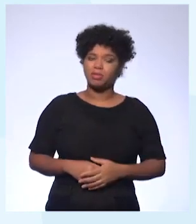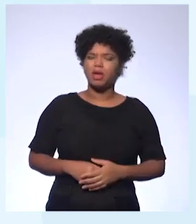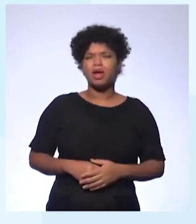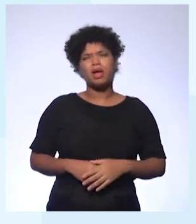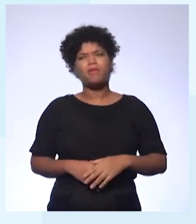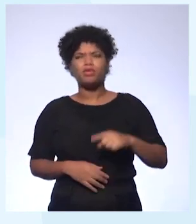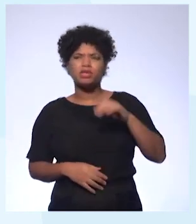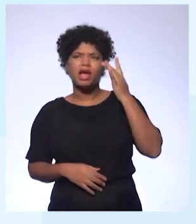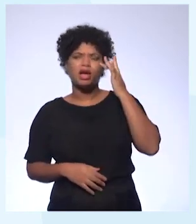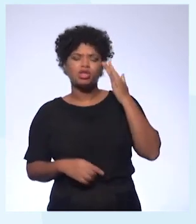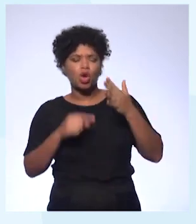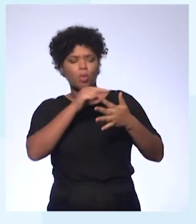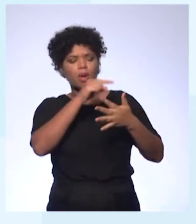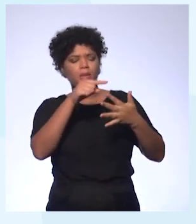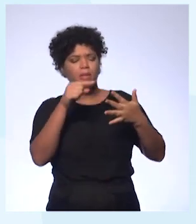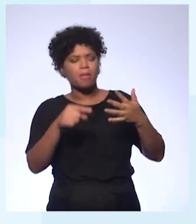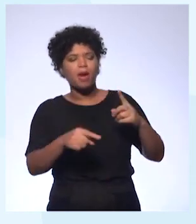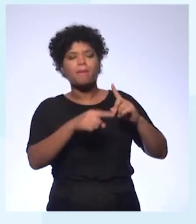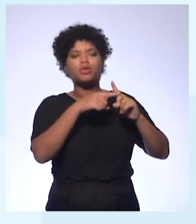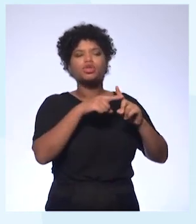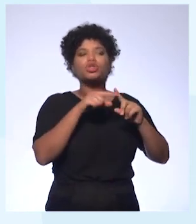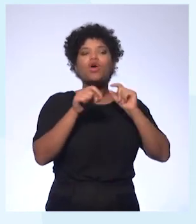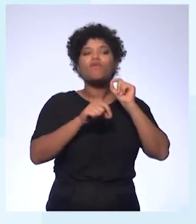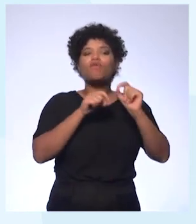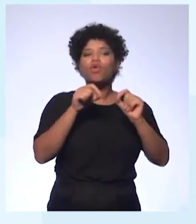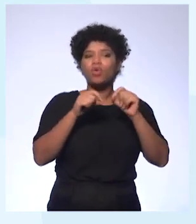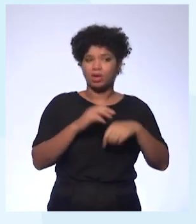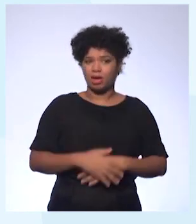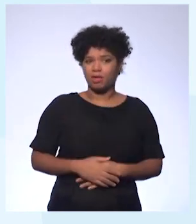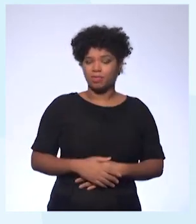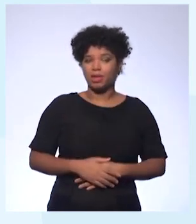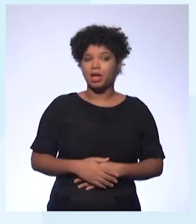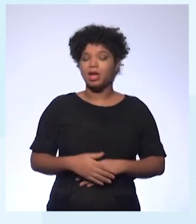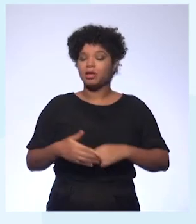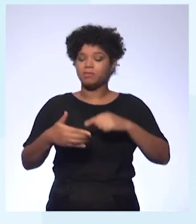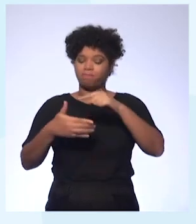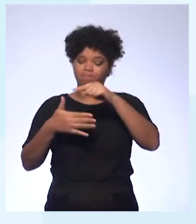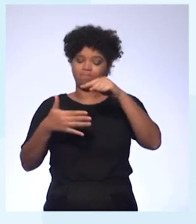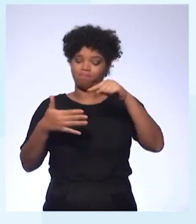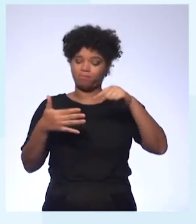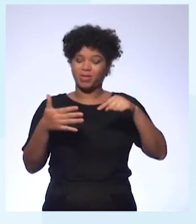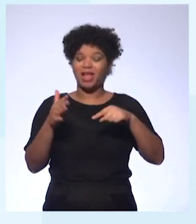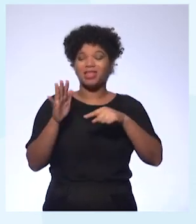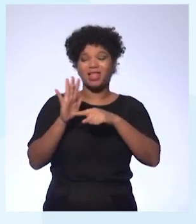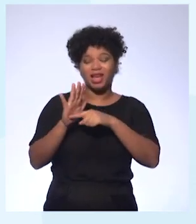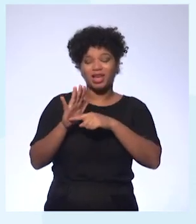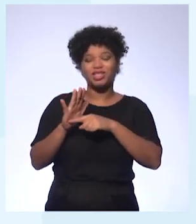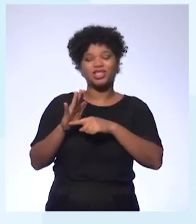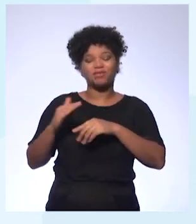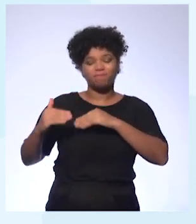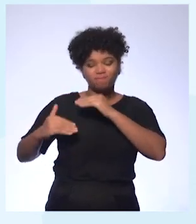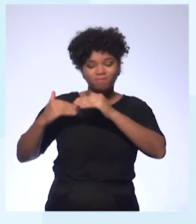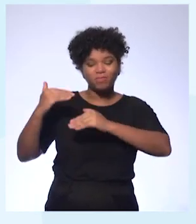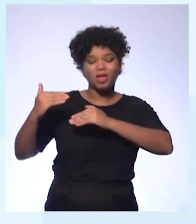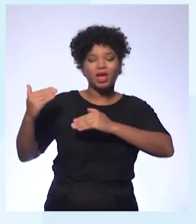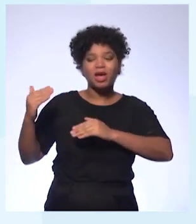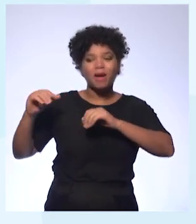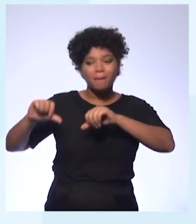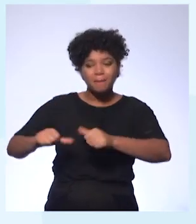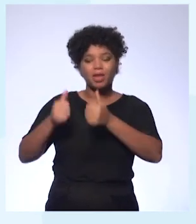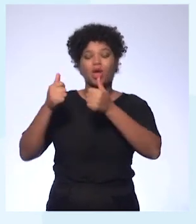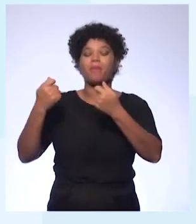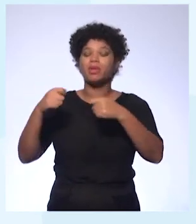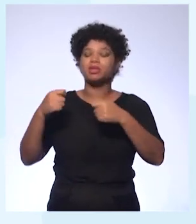você destaca e quais são aqueles que você precisa aprimorar, ou seja, melhorar,